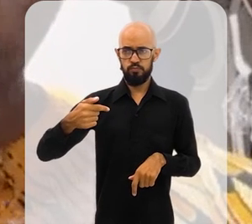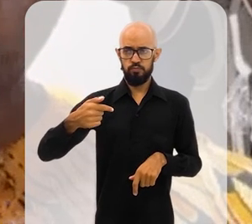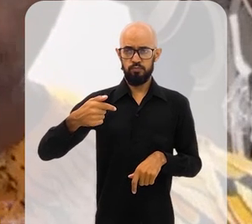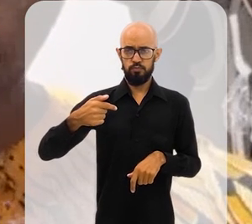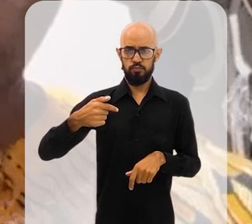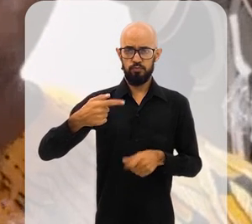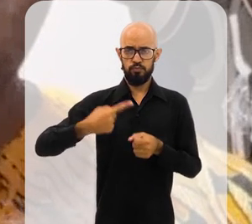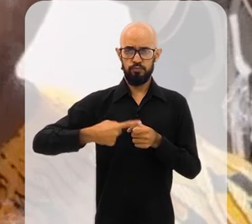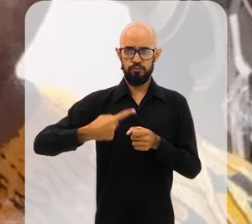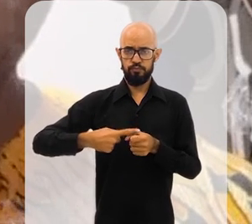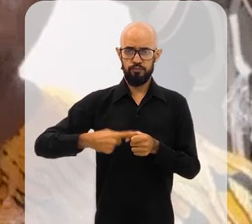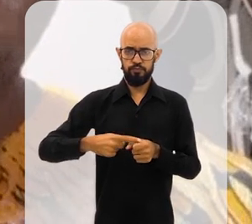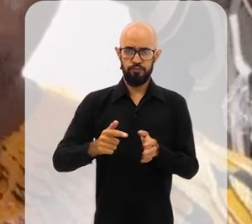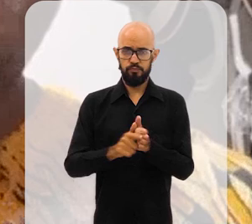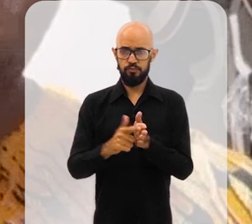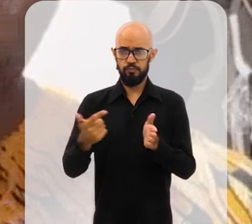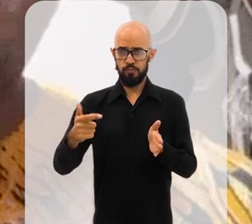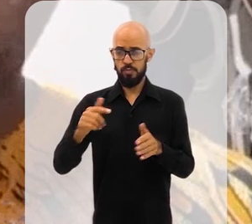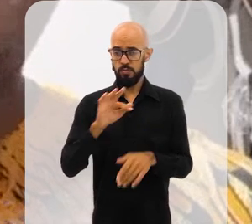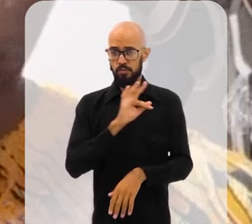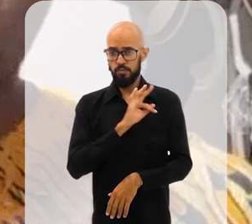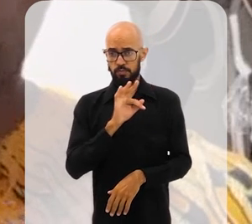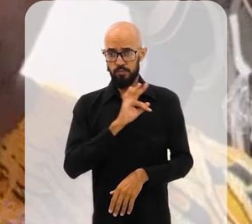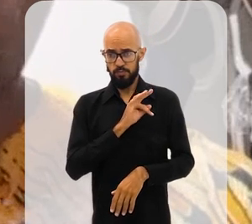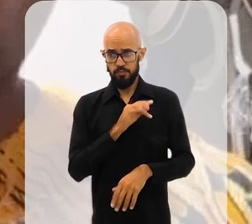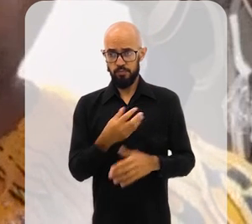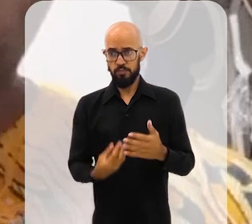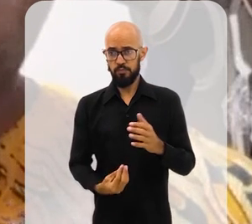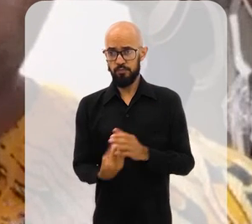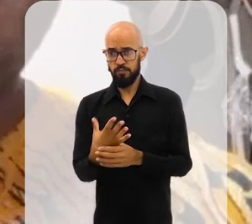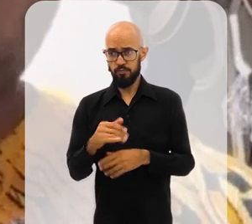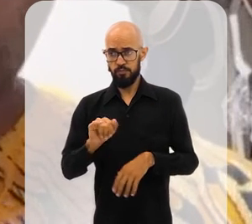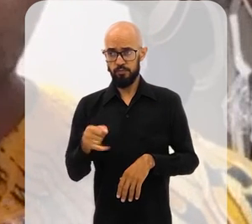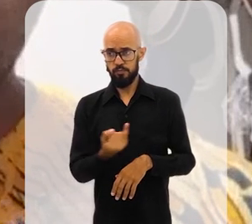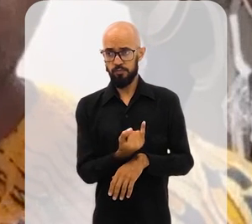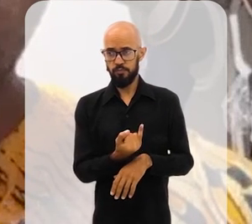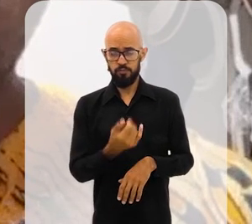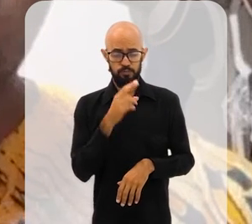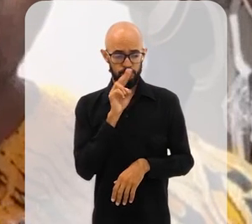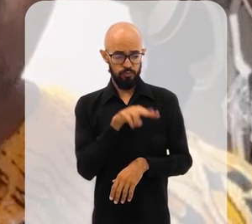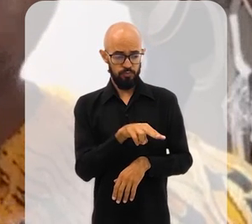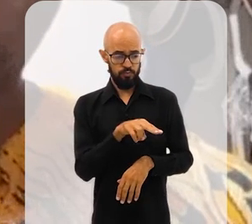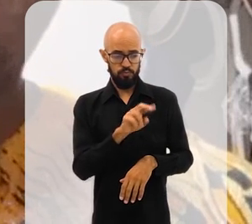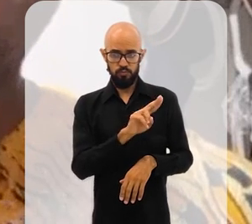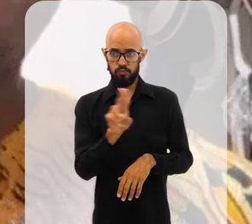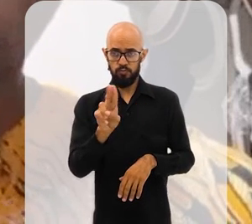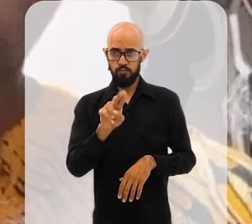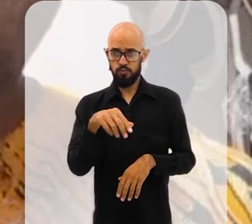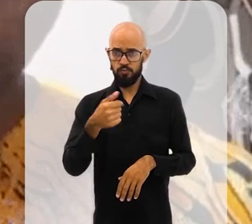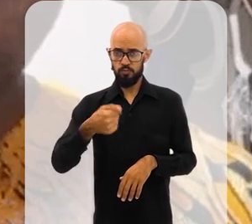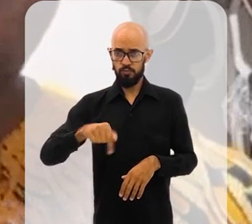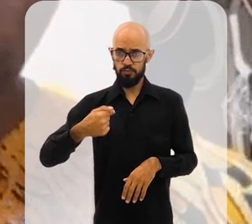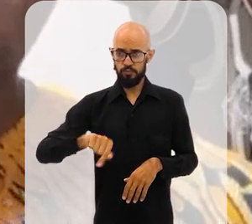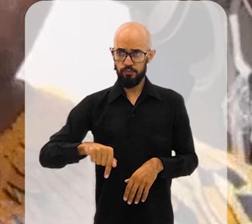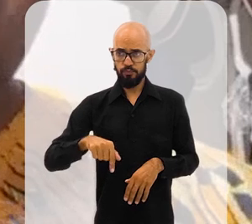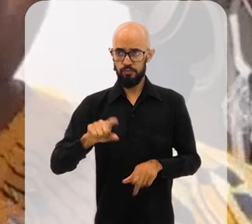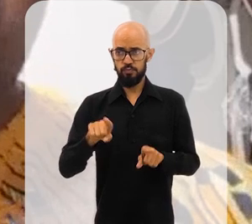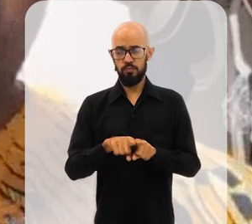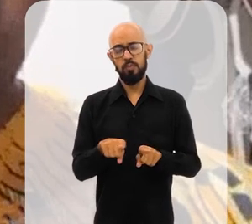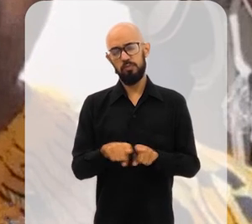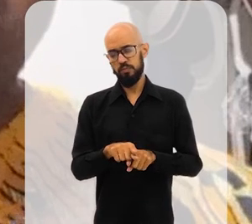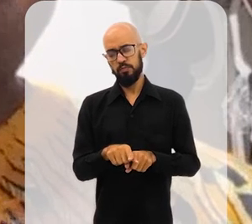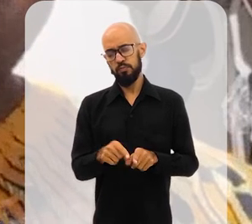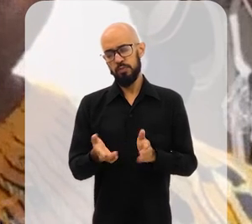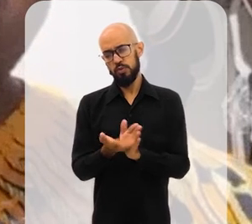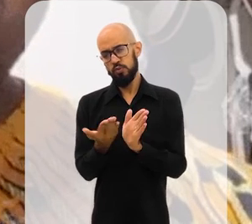das páginas policiais e criar a oportunidade de ver o nome de Queimados também nos